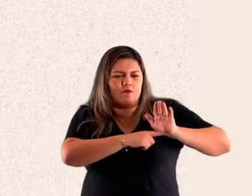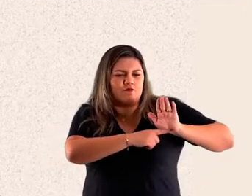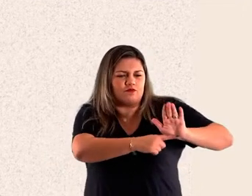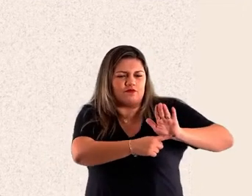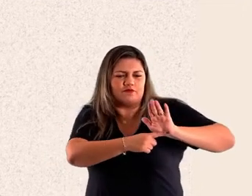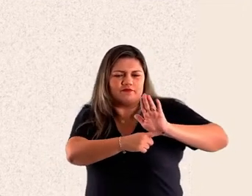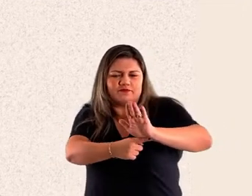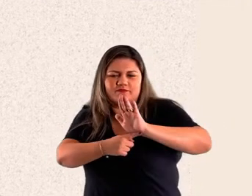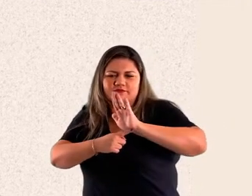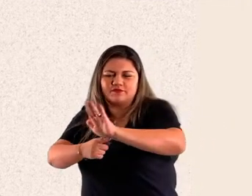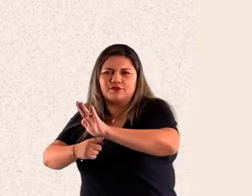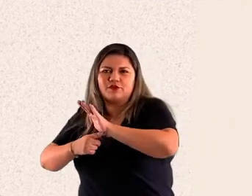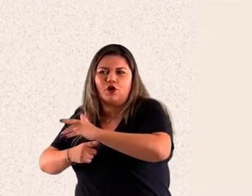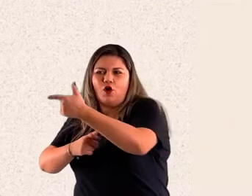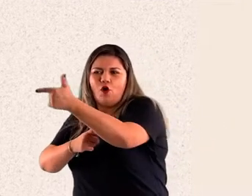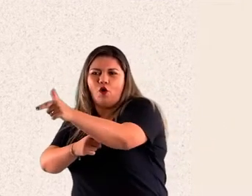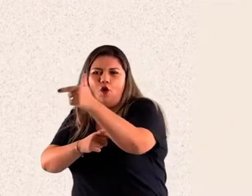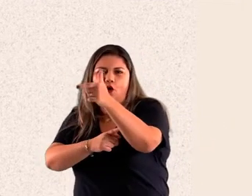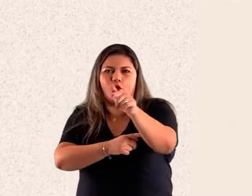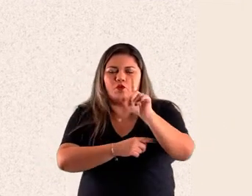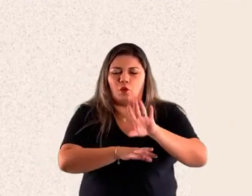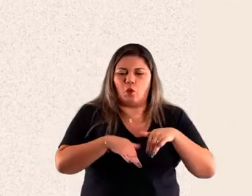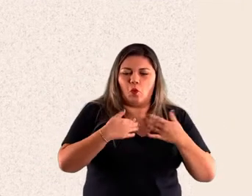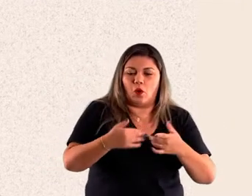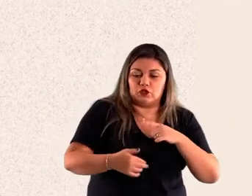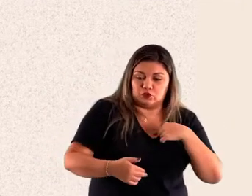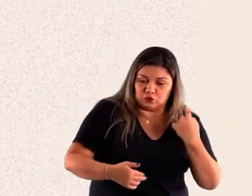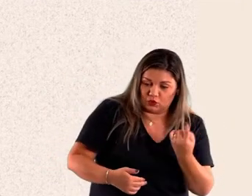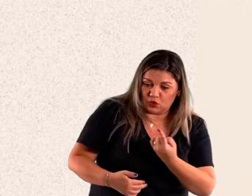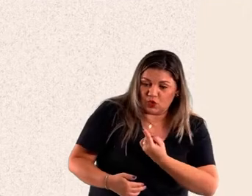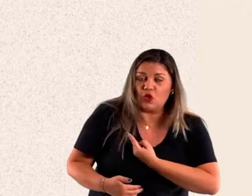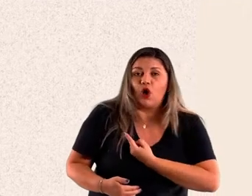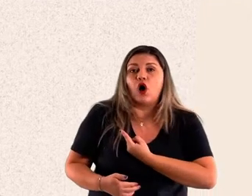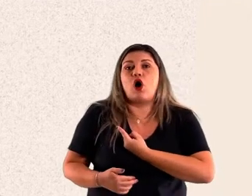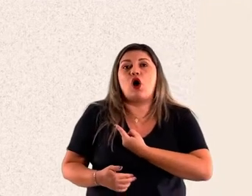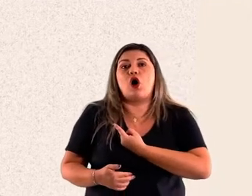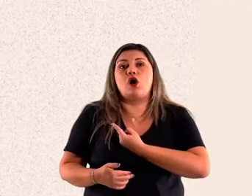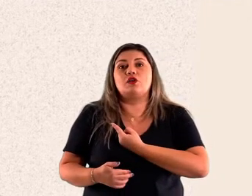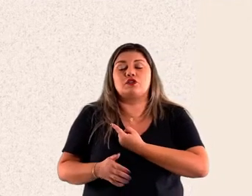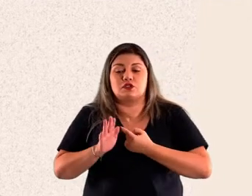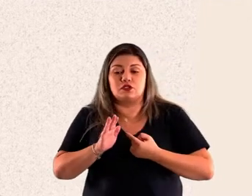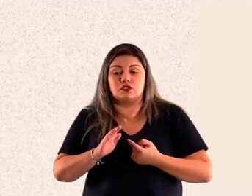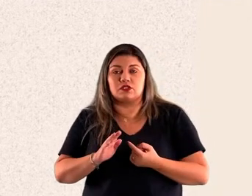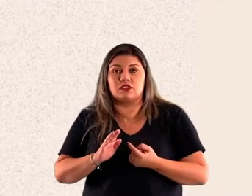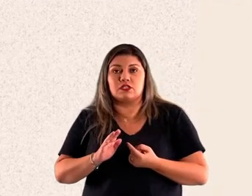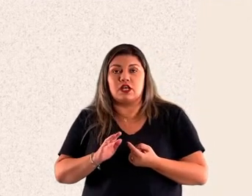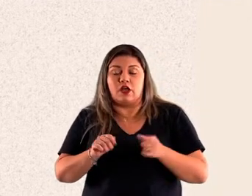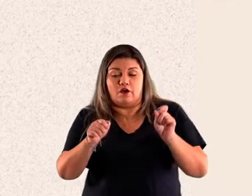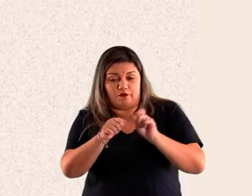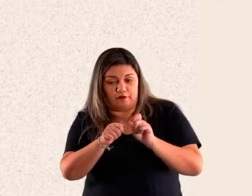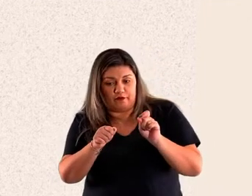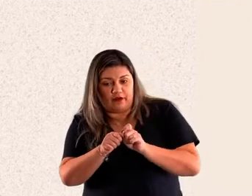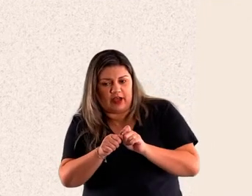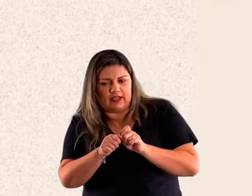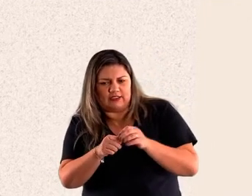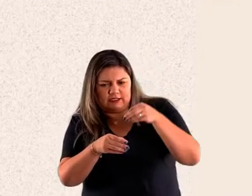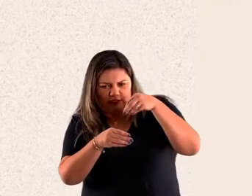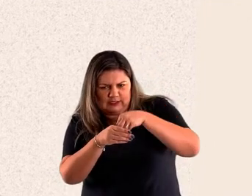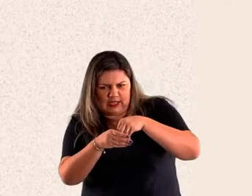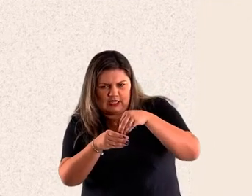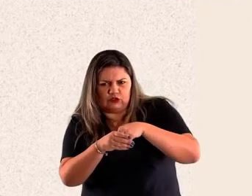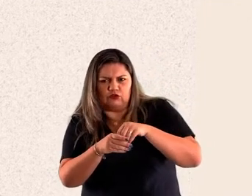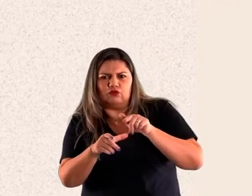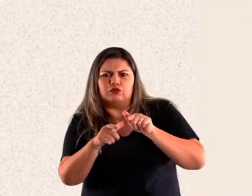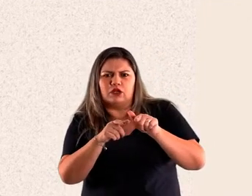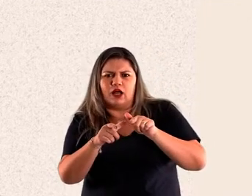ele disse que quando nós alimentamos né a gente haja e bem daquela ideia de